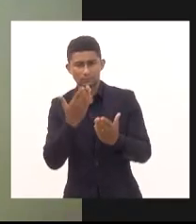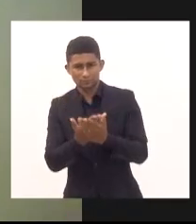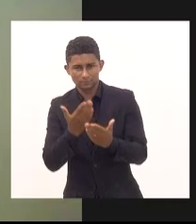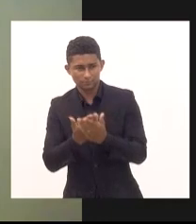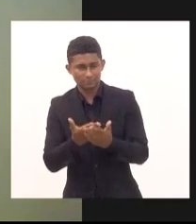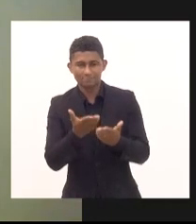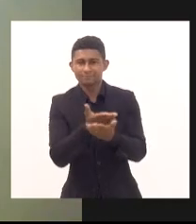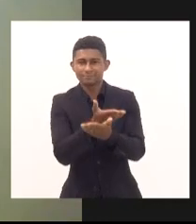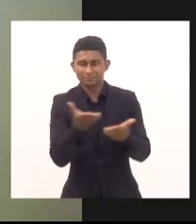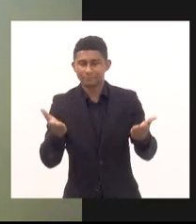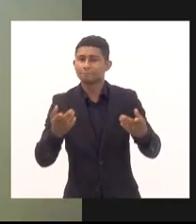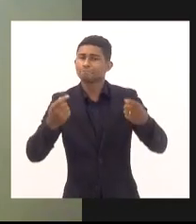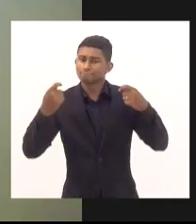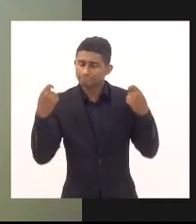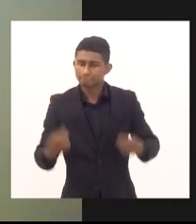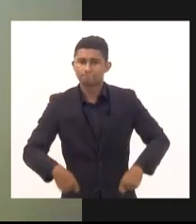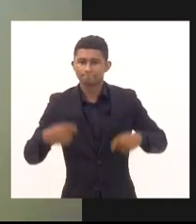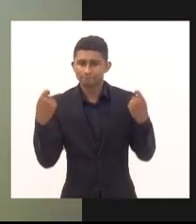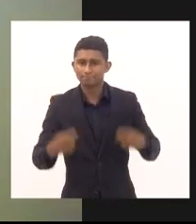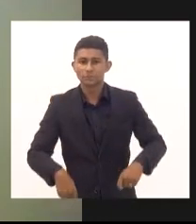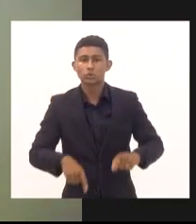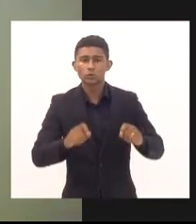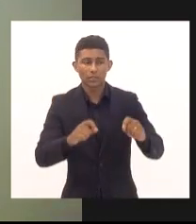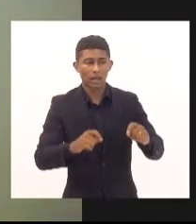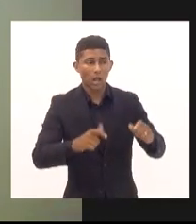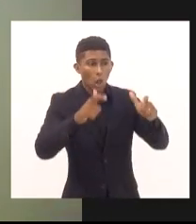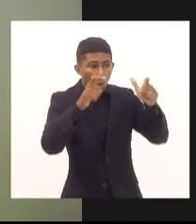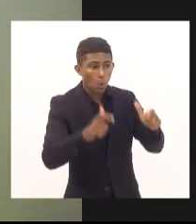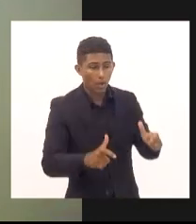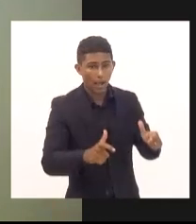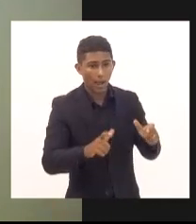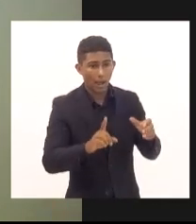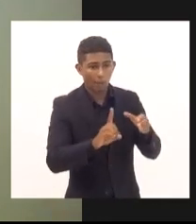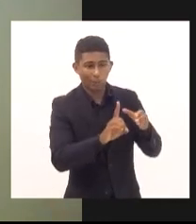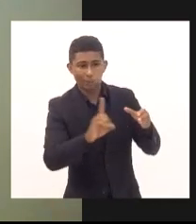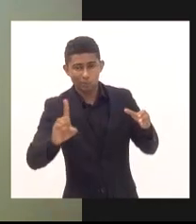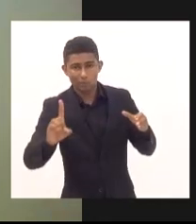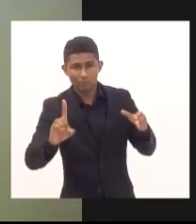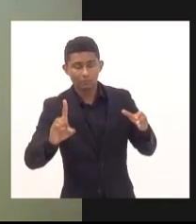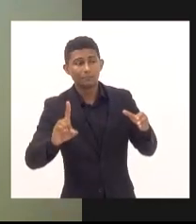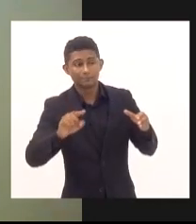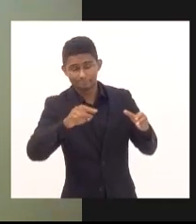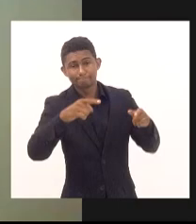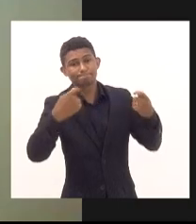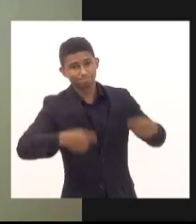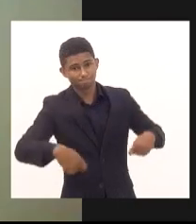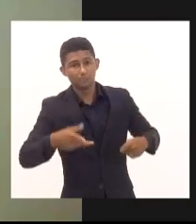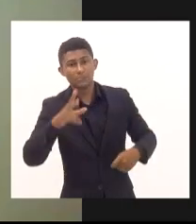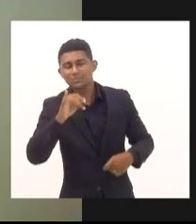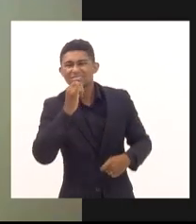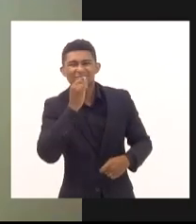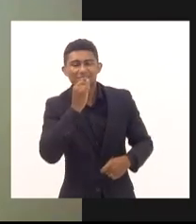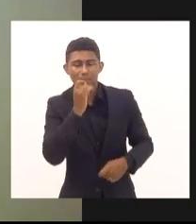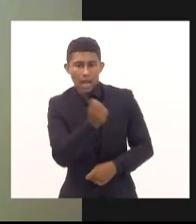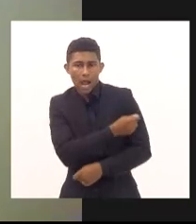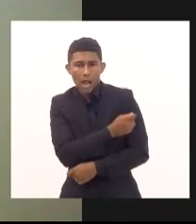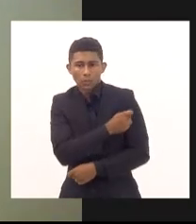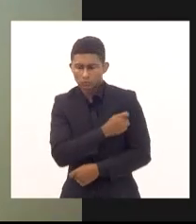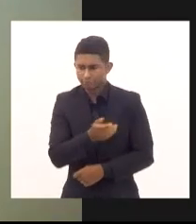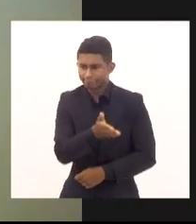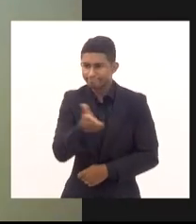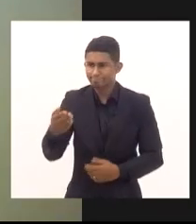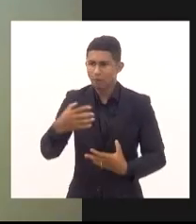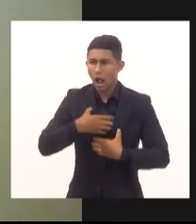devem dispor de um espaço de isolamento quando for detectado que algum dos alunos ou dos servidores